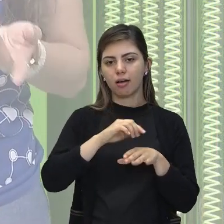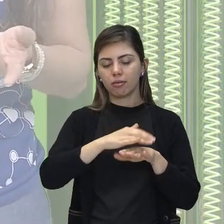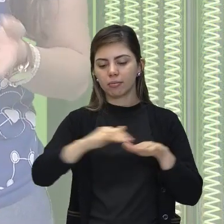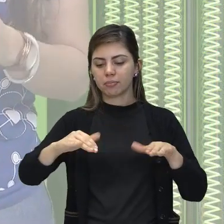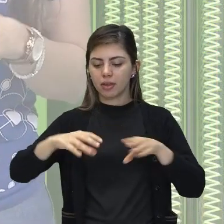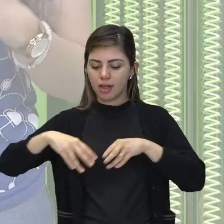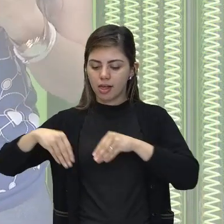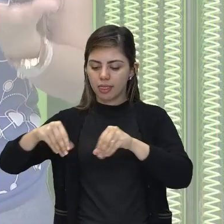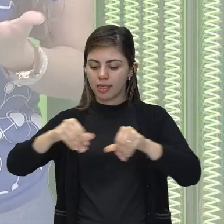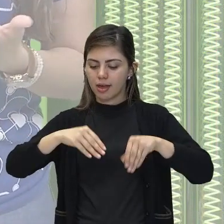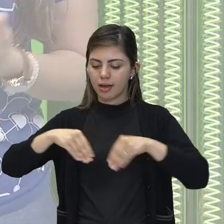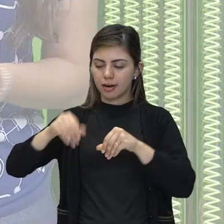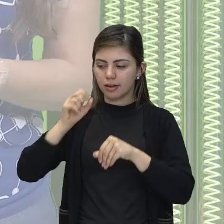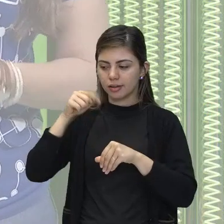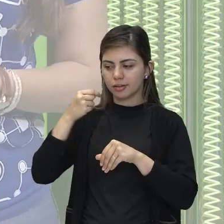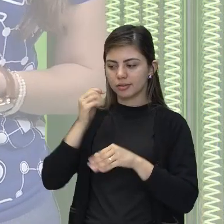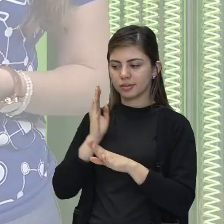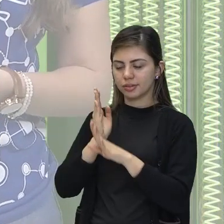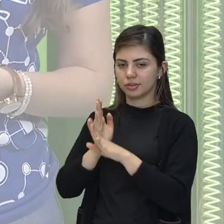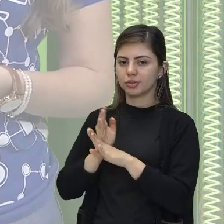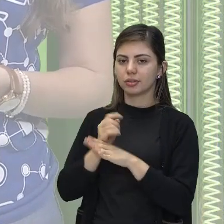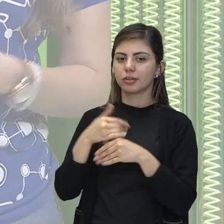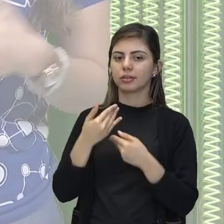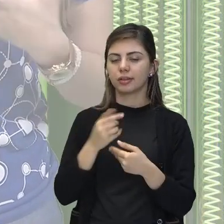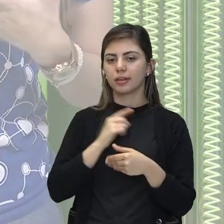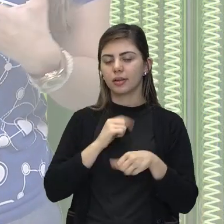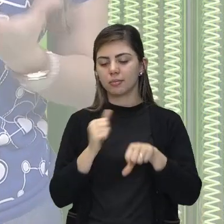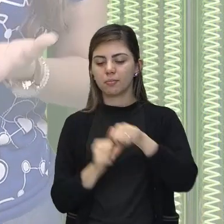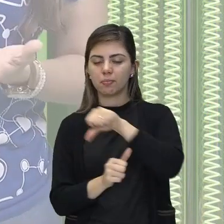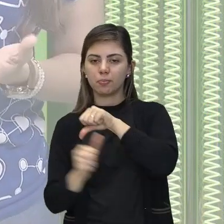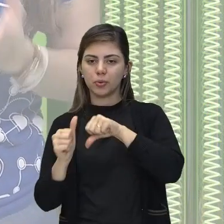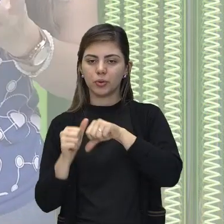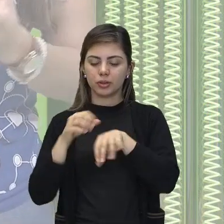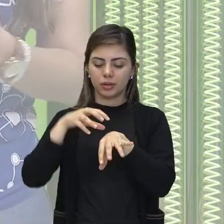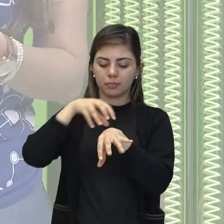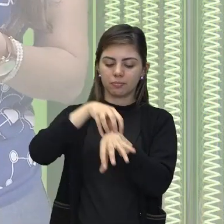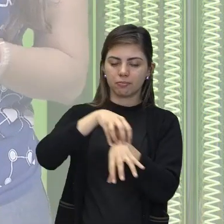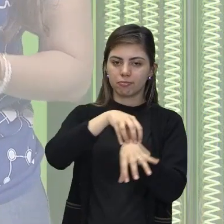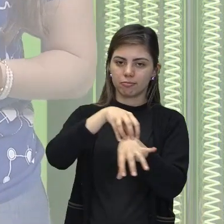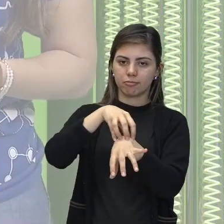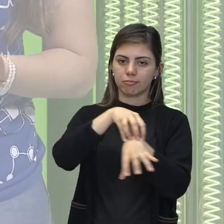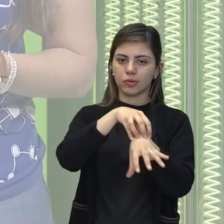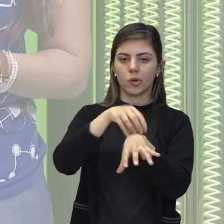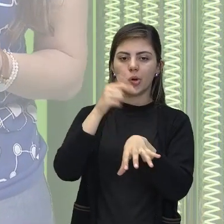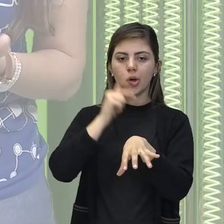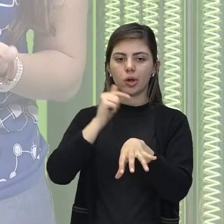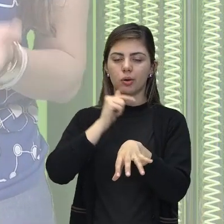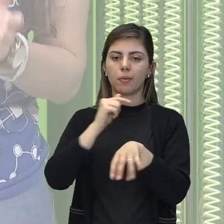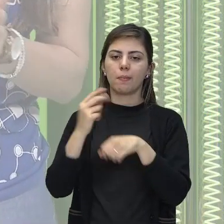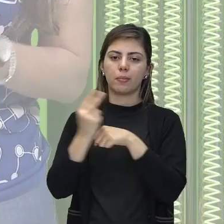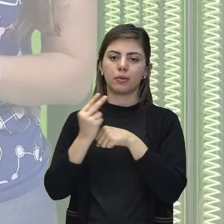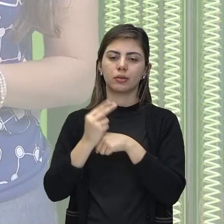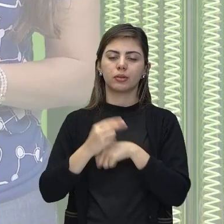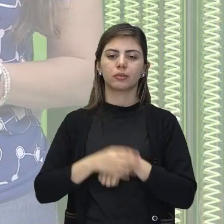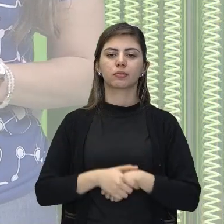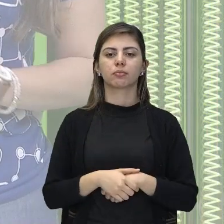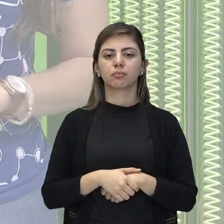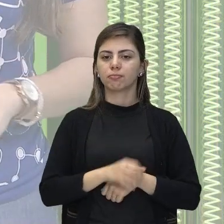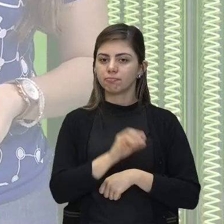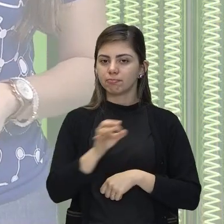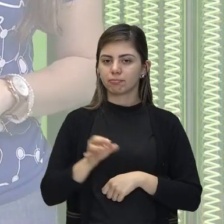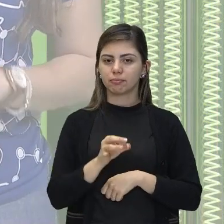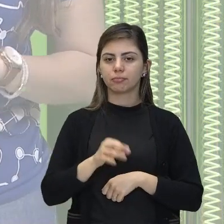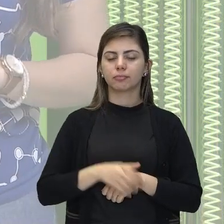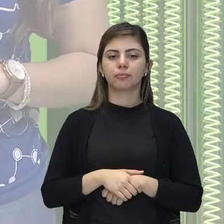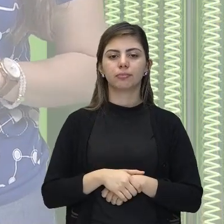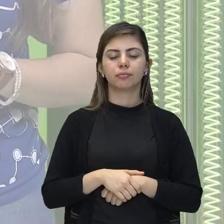concha, que quer dizer que ele cresceu e aí ele precisa de uma concha maior para poder se acomodar, certo?